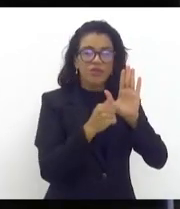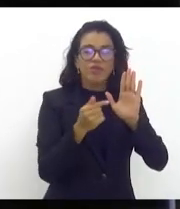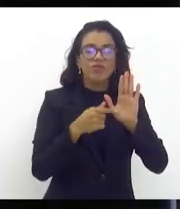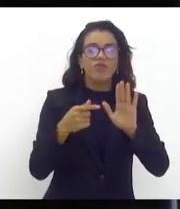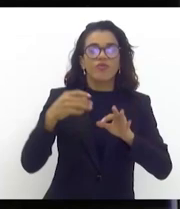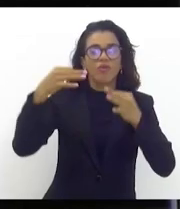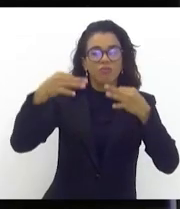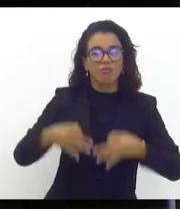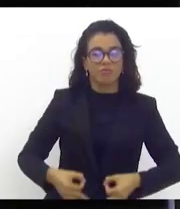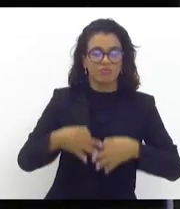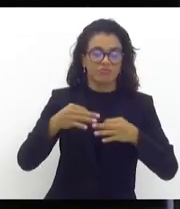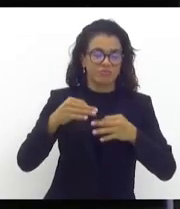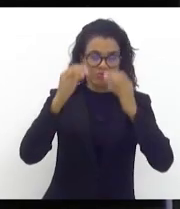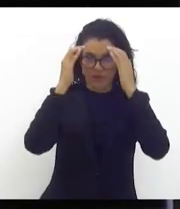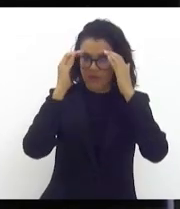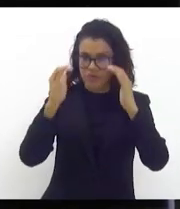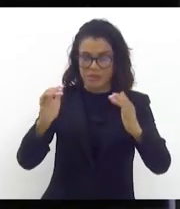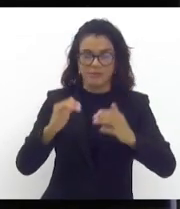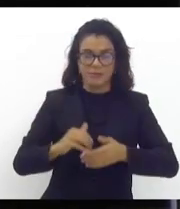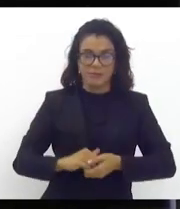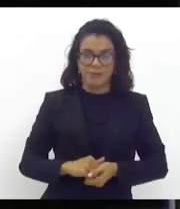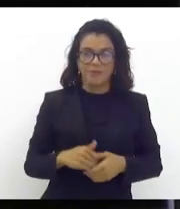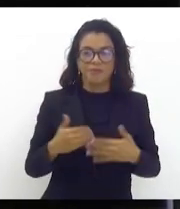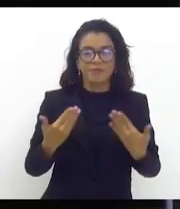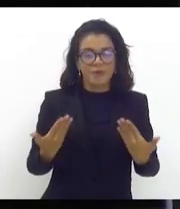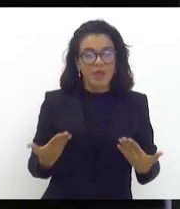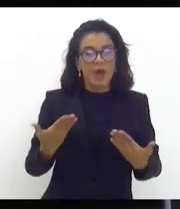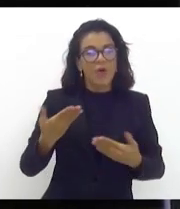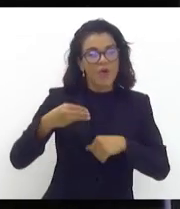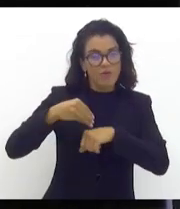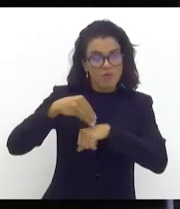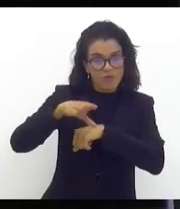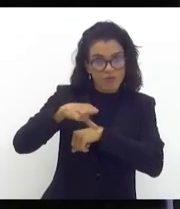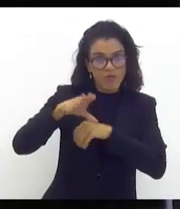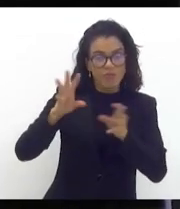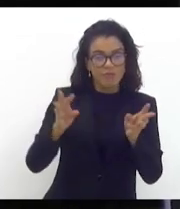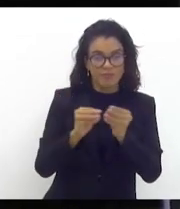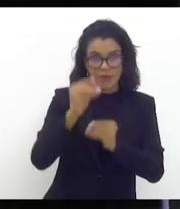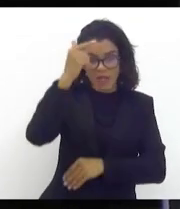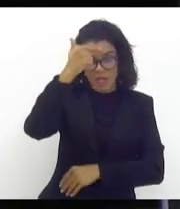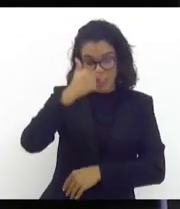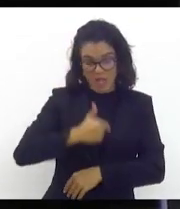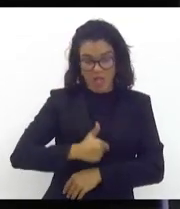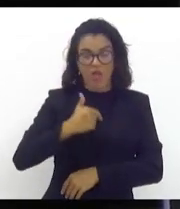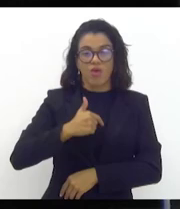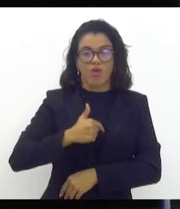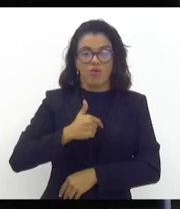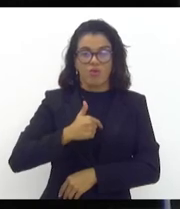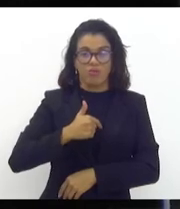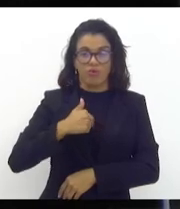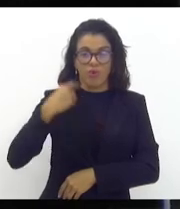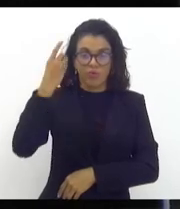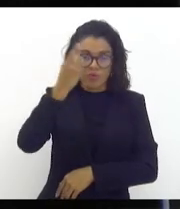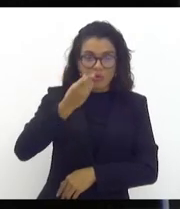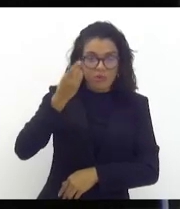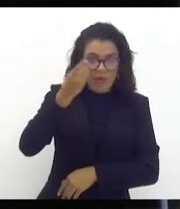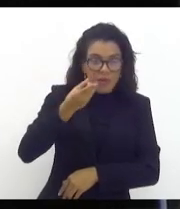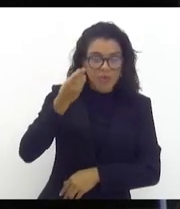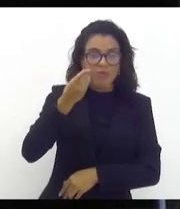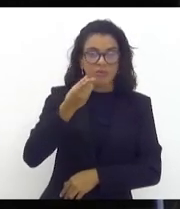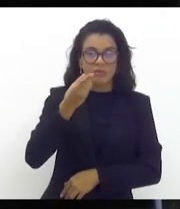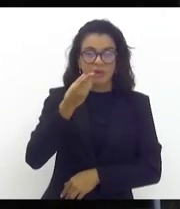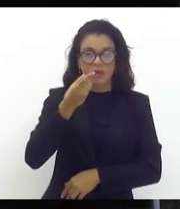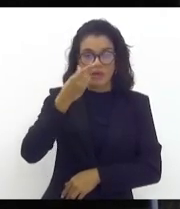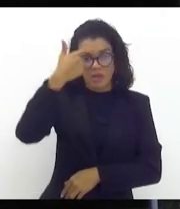e não serão respeitados. Então, eu quero dizer que eu, através do meu mandato, através